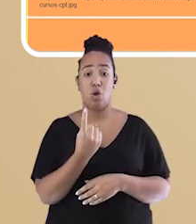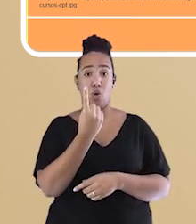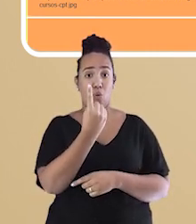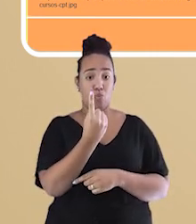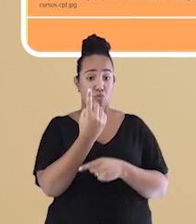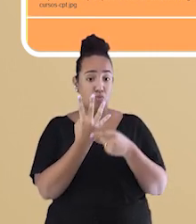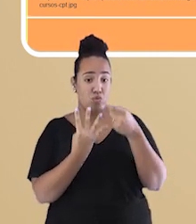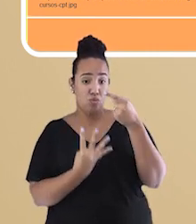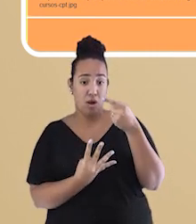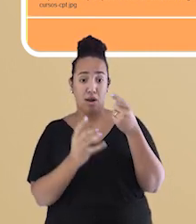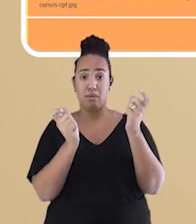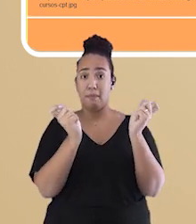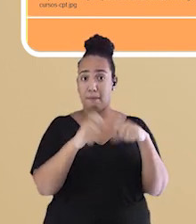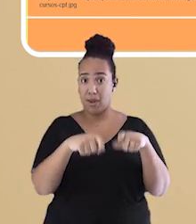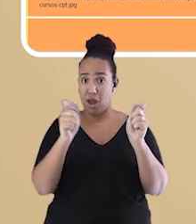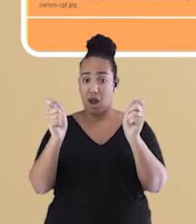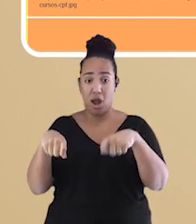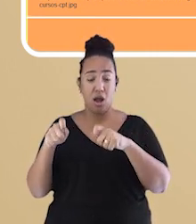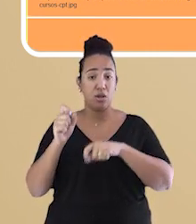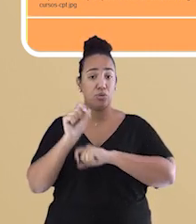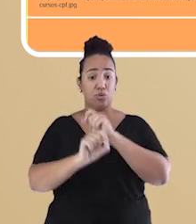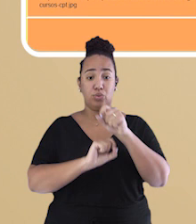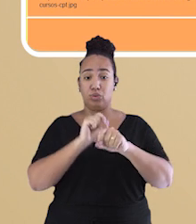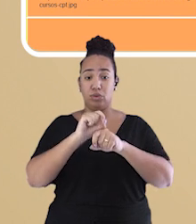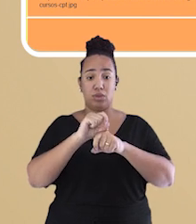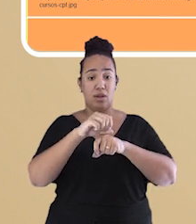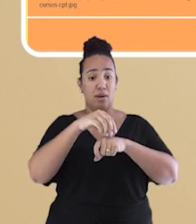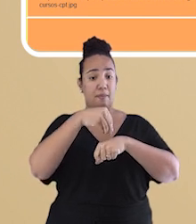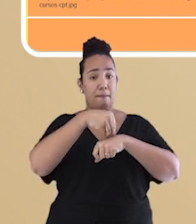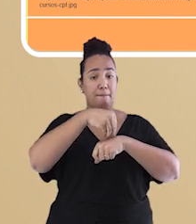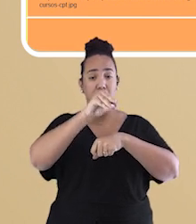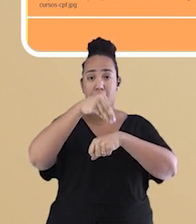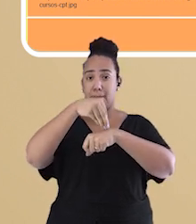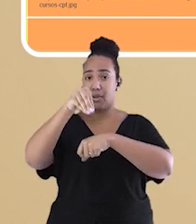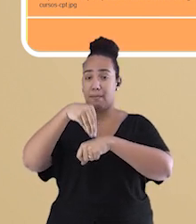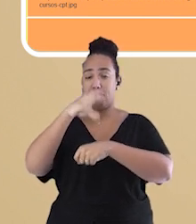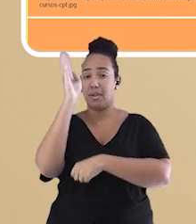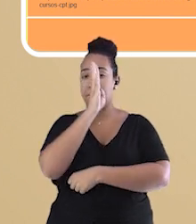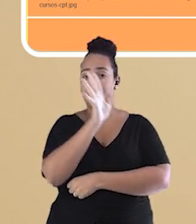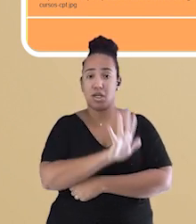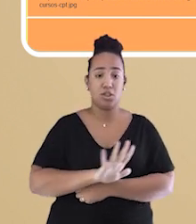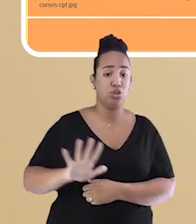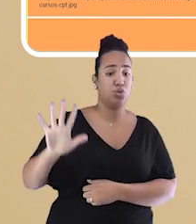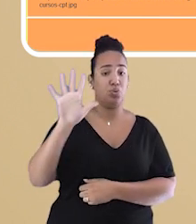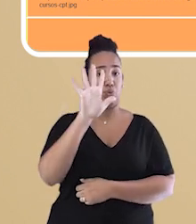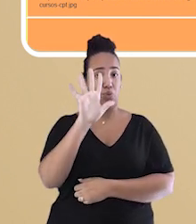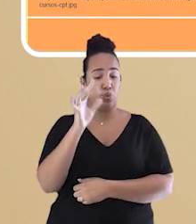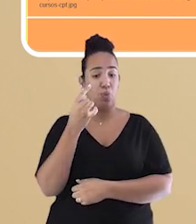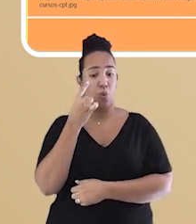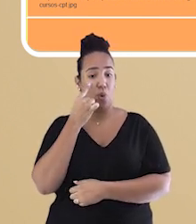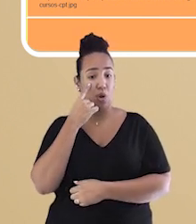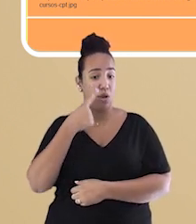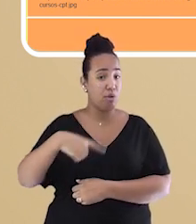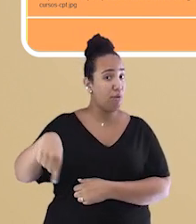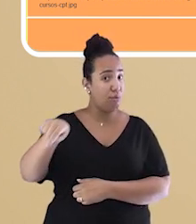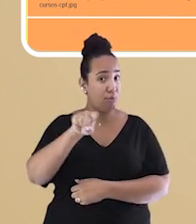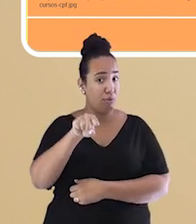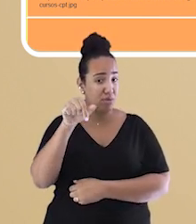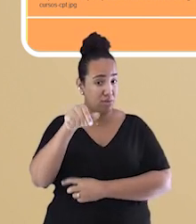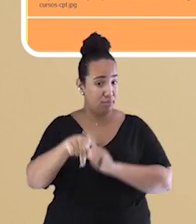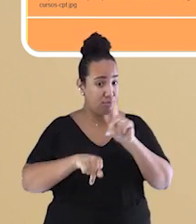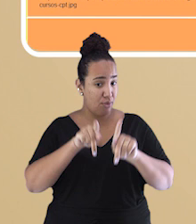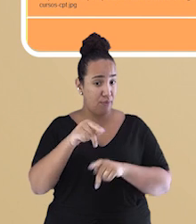4 partes é capaz de alimentar toda a nossa população. E olha que somos mais